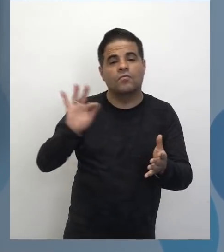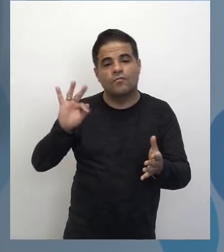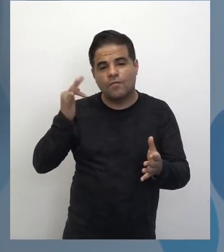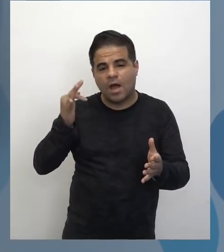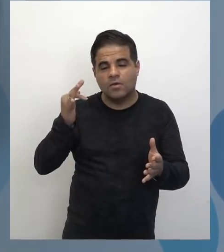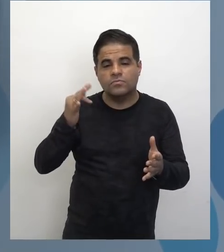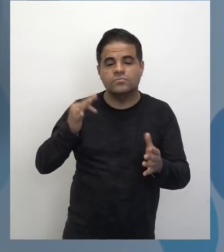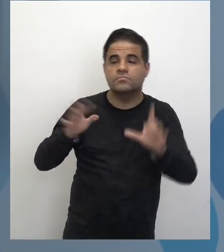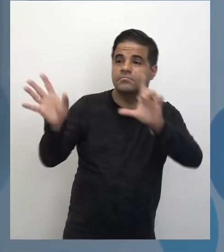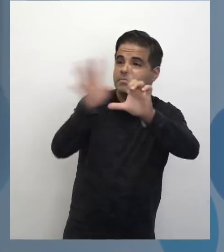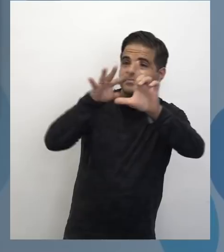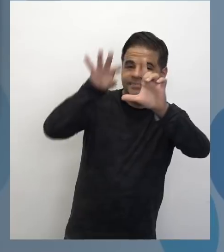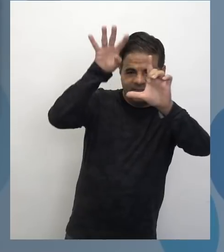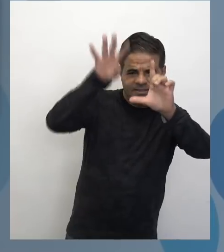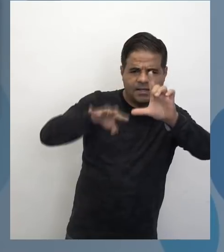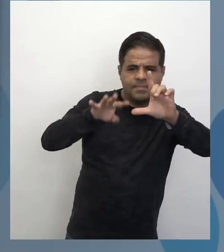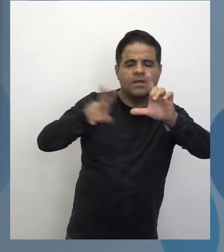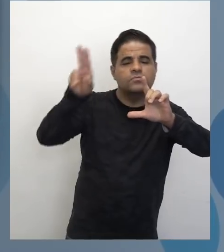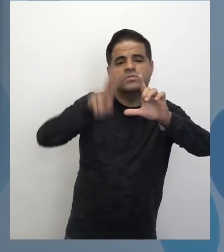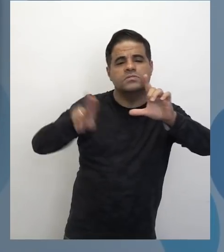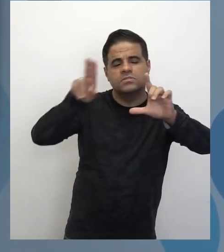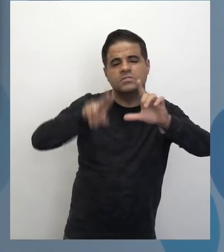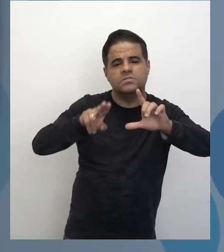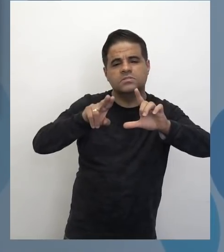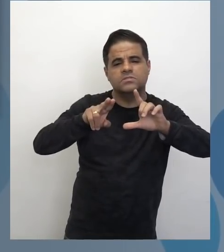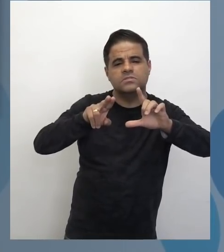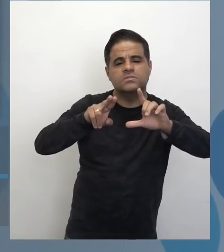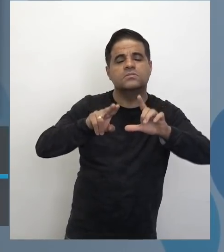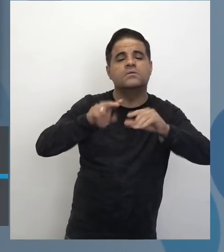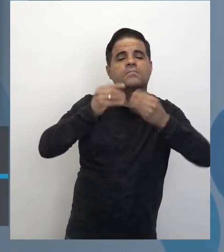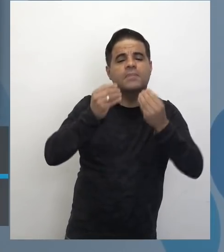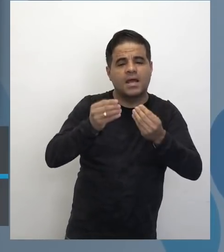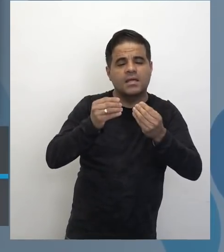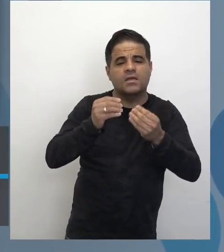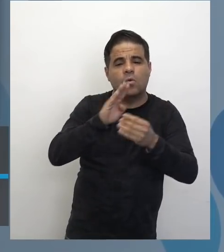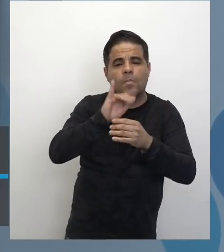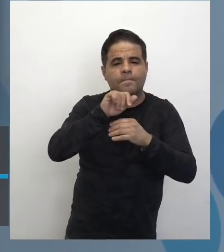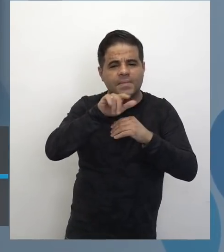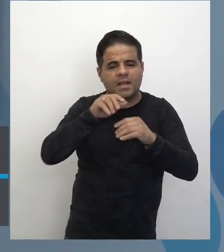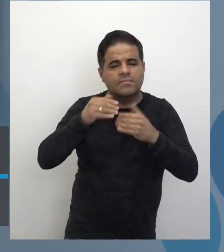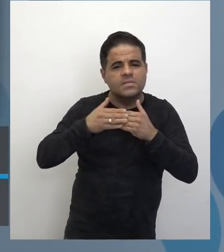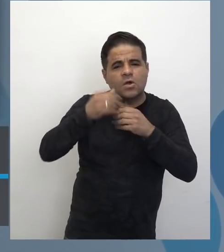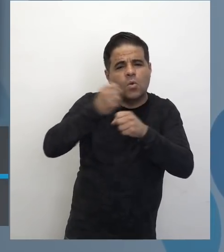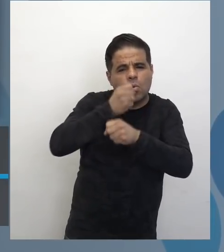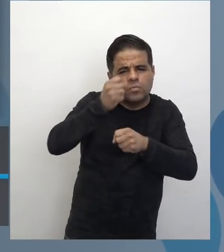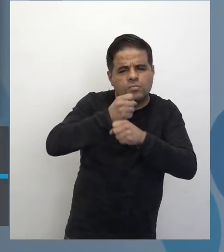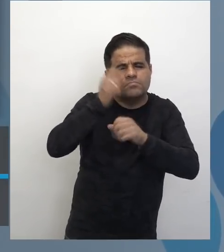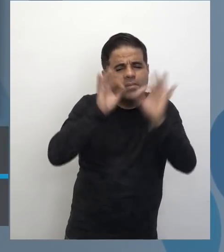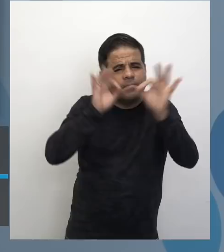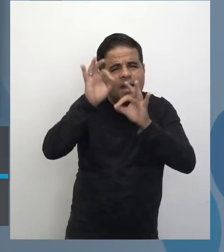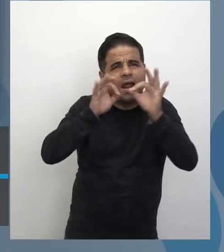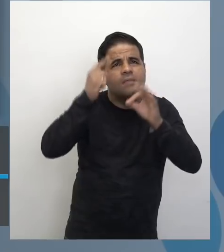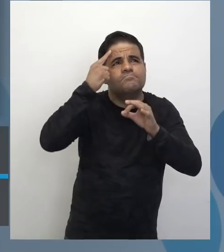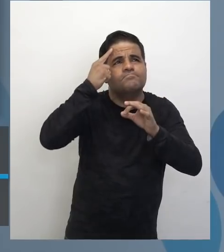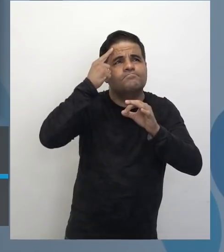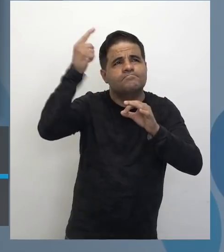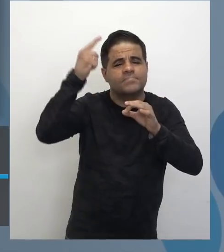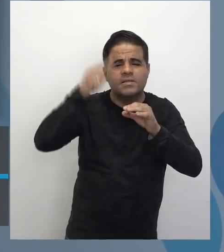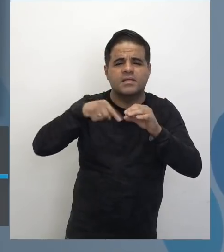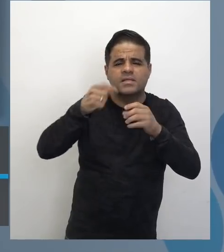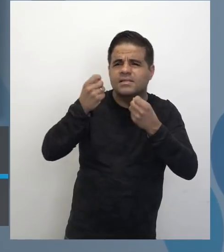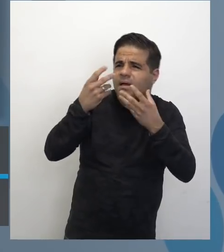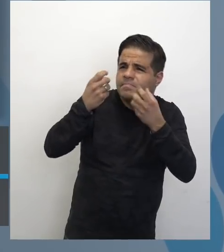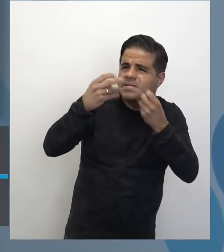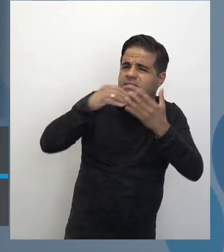só que na tabela, né, ela é utilizada ali o binário para você construir essa ideia. Aí você fala, mas tá, você tá me ensinando